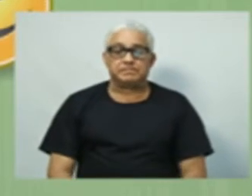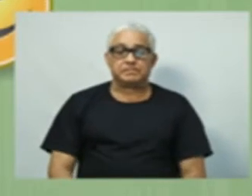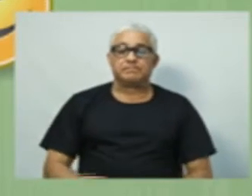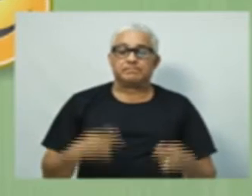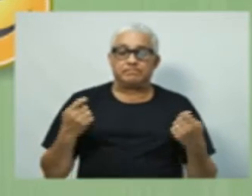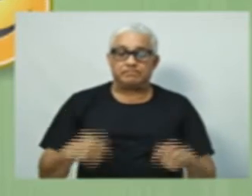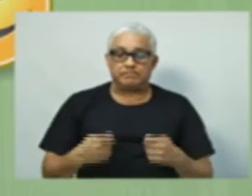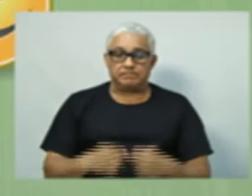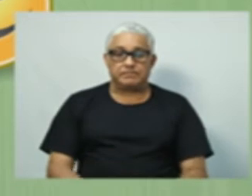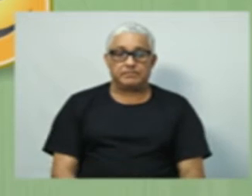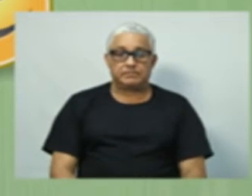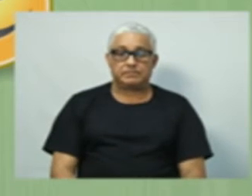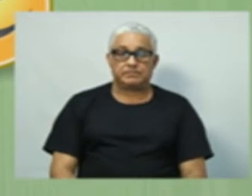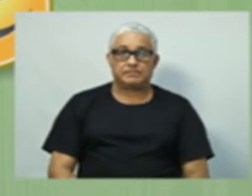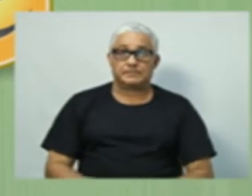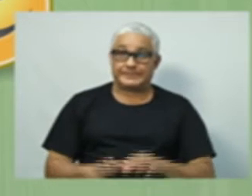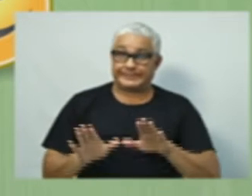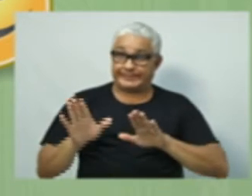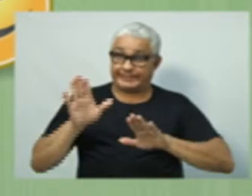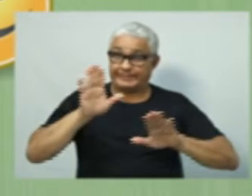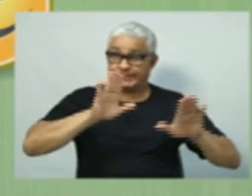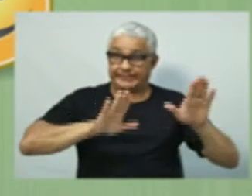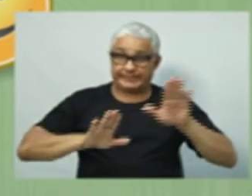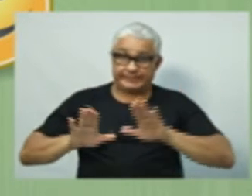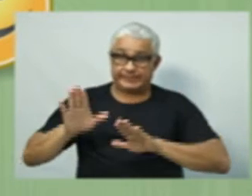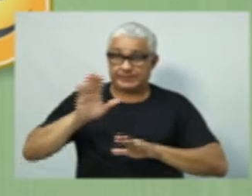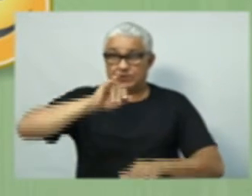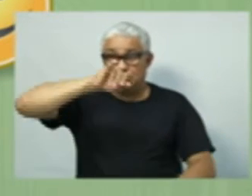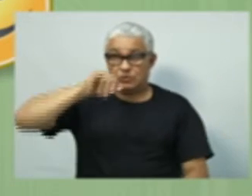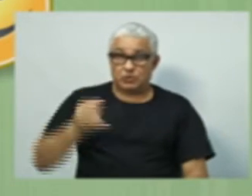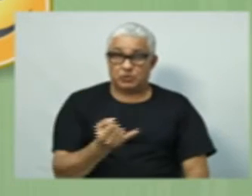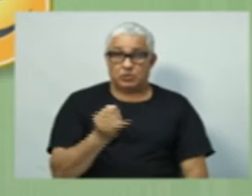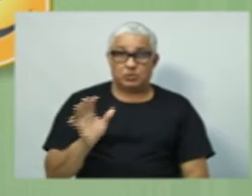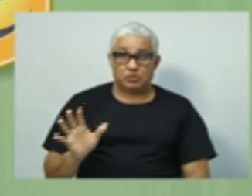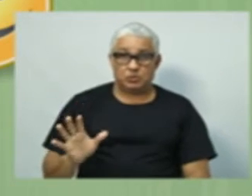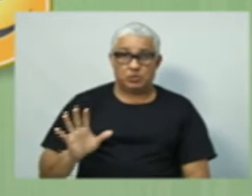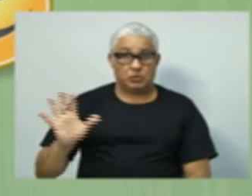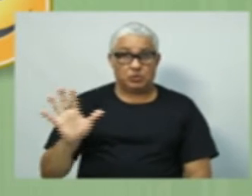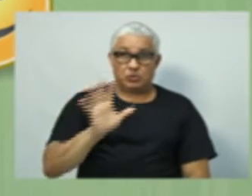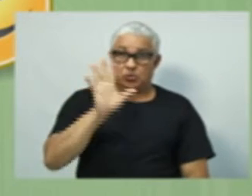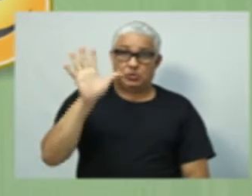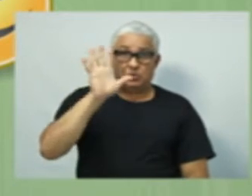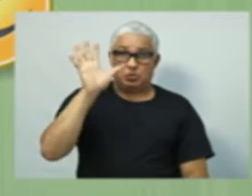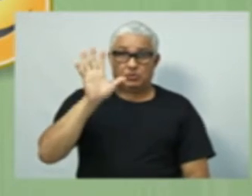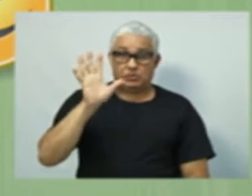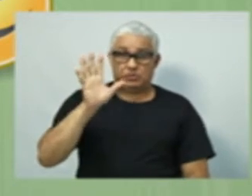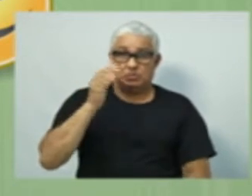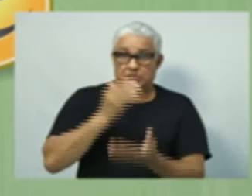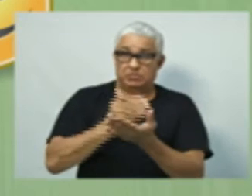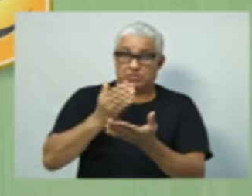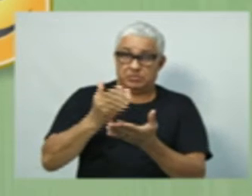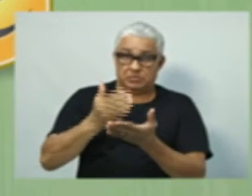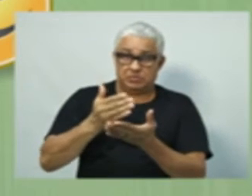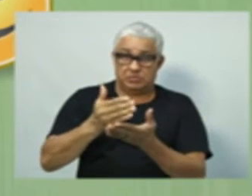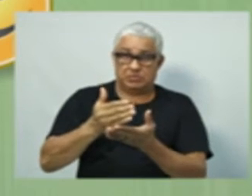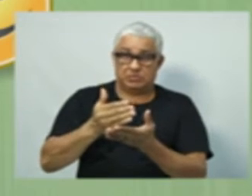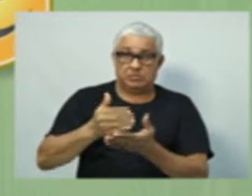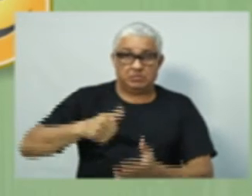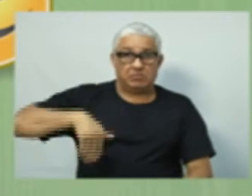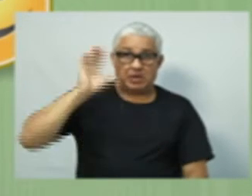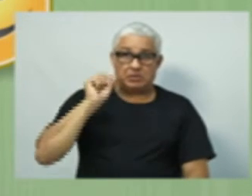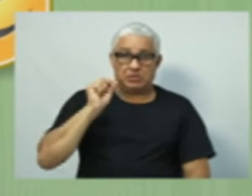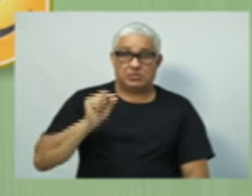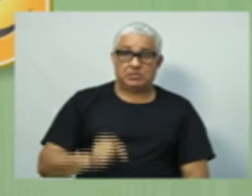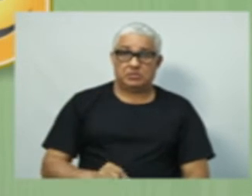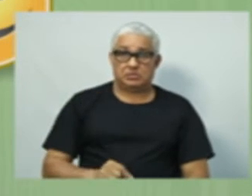preciso ter cuidados especiais sobre o juro cobrado juros muito alta e inviabiliza prazos maiores a regra geral é